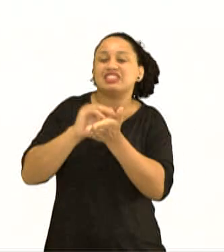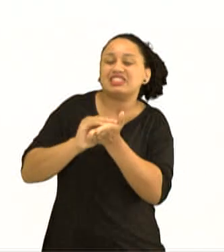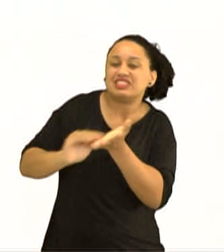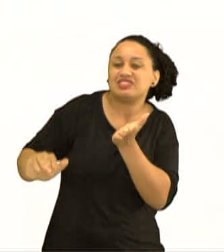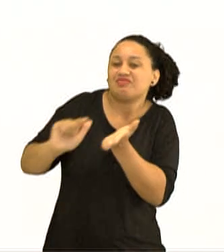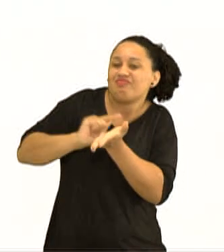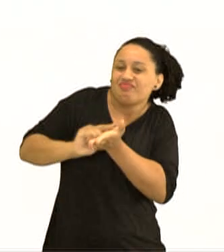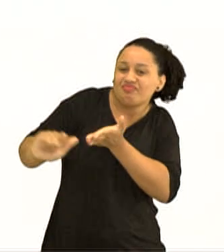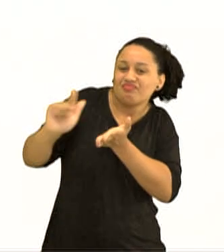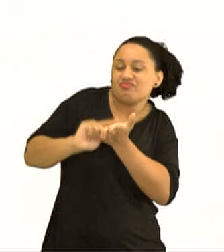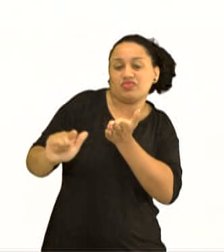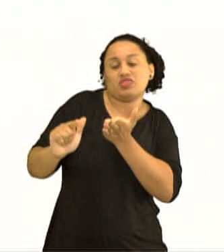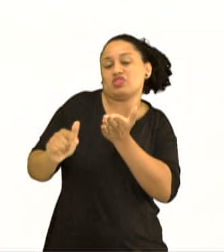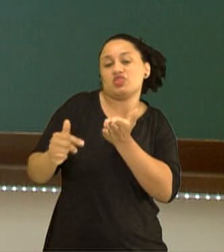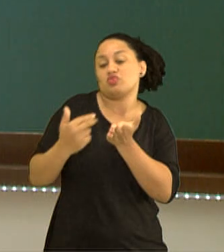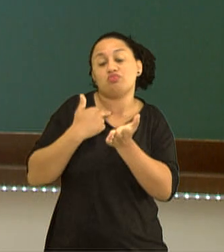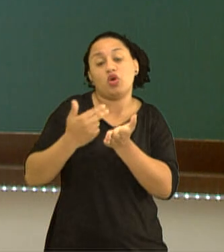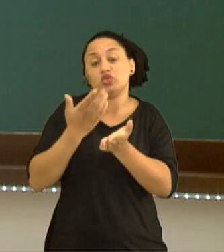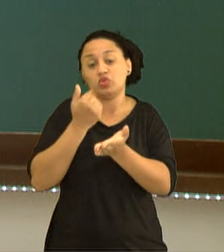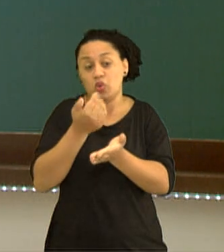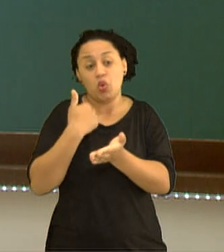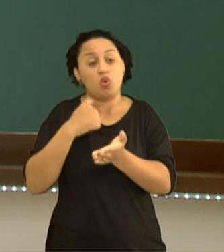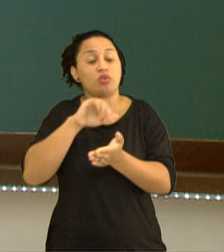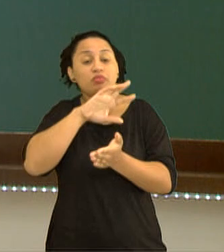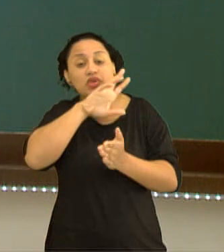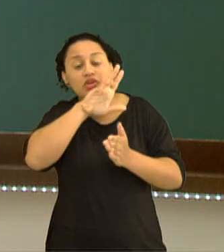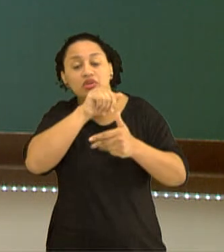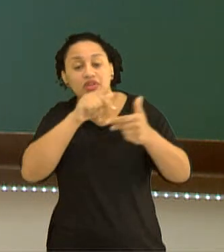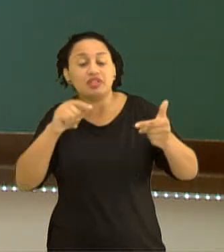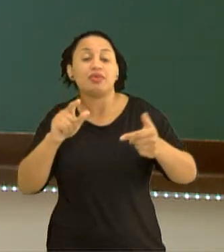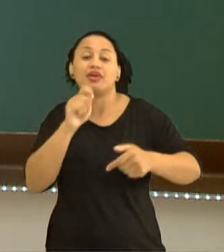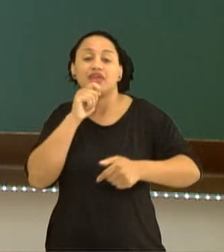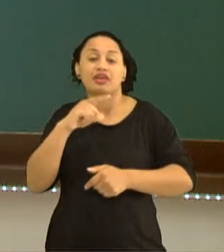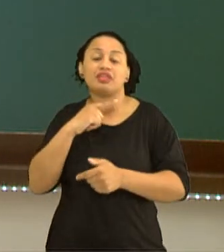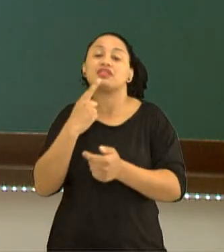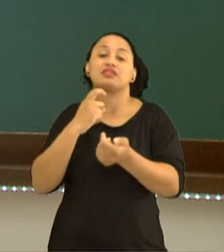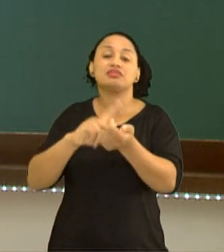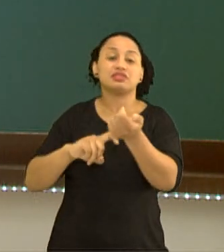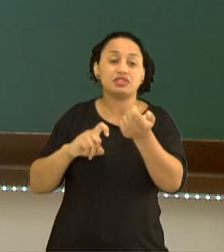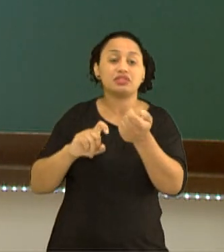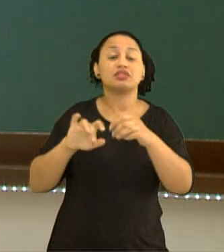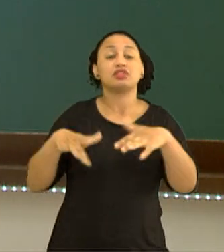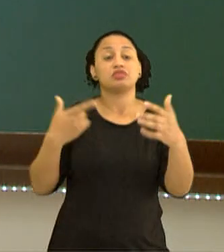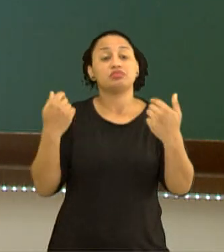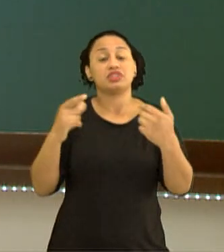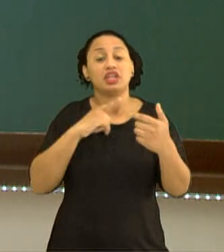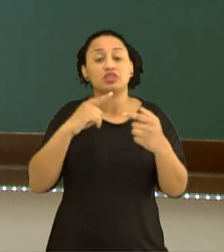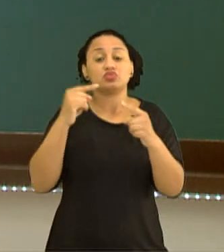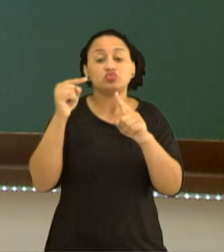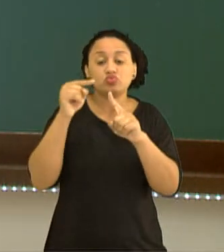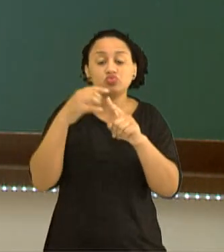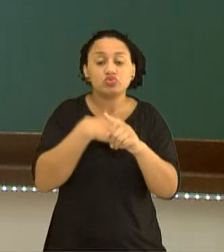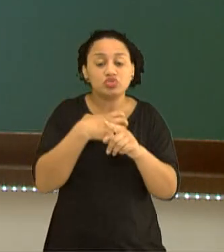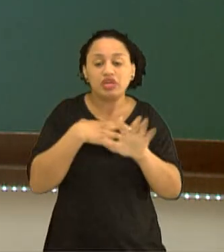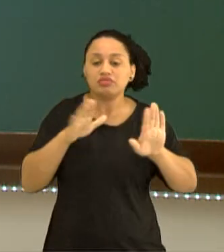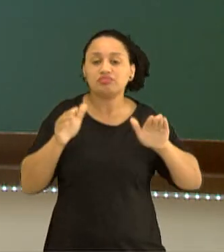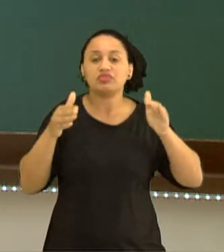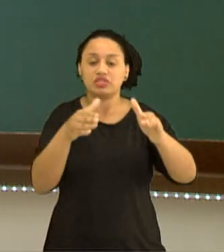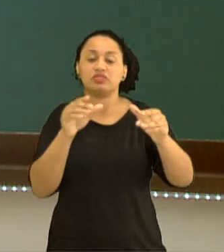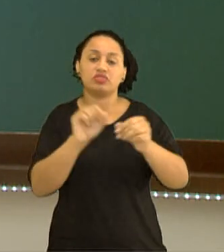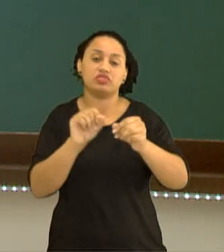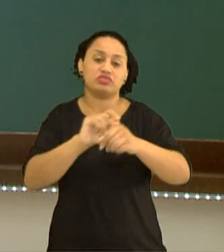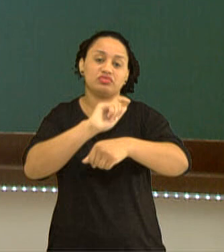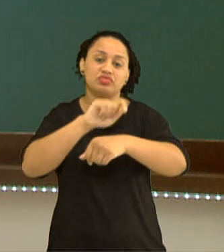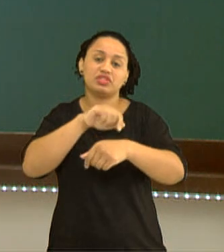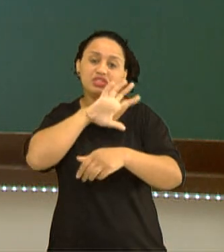retirado. Eles não podem comer um animal que ainda possua sangue. Então, há uma forma específica de se preparar os animais para